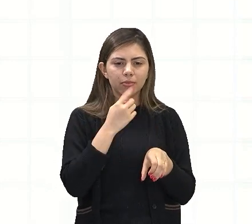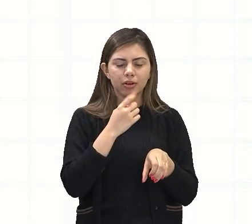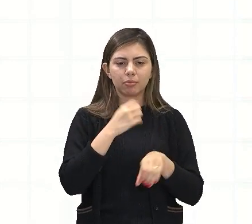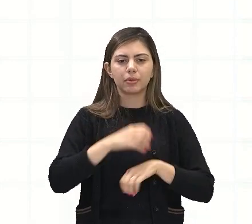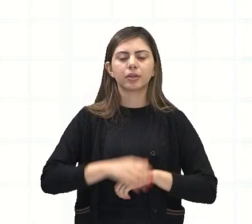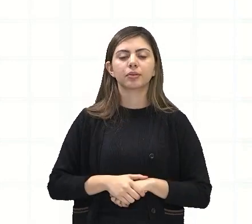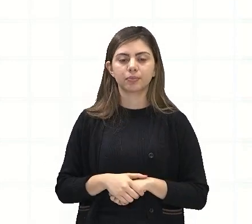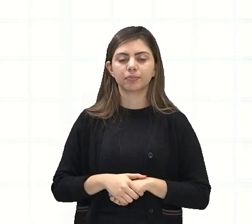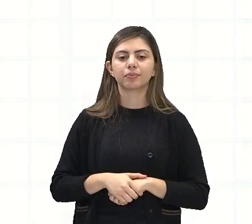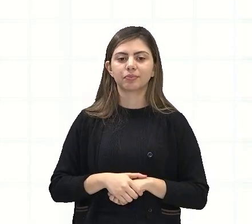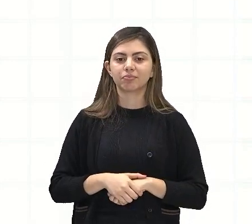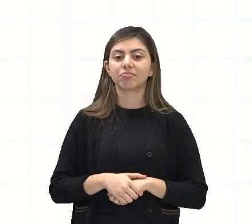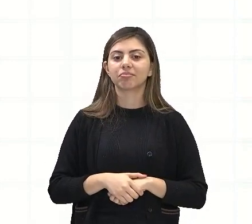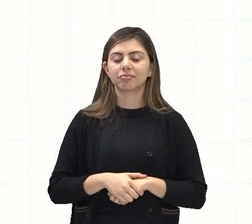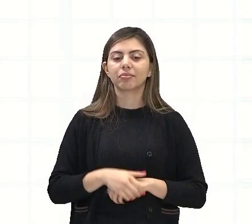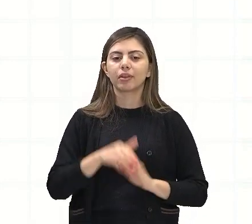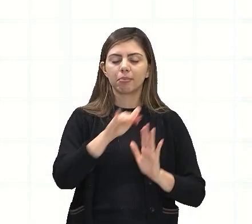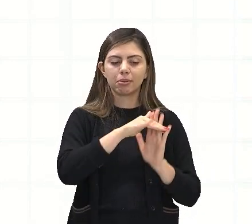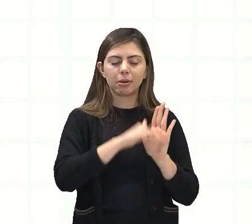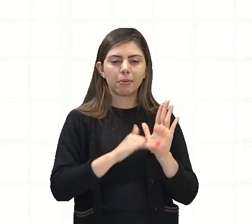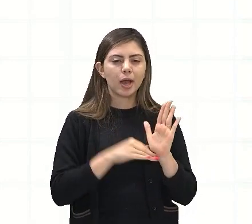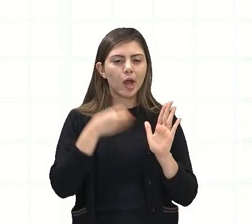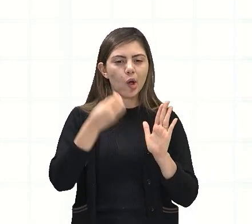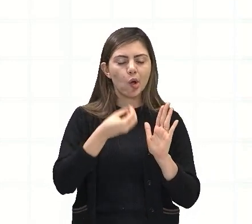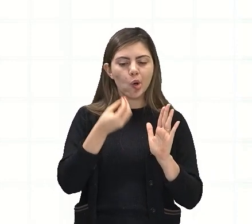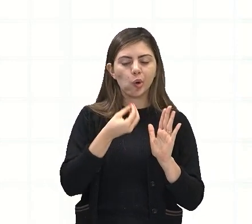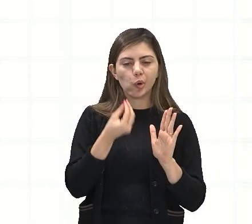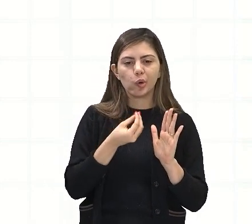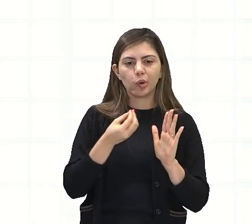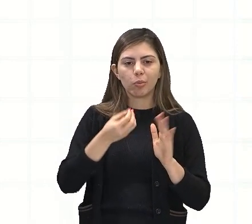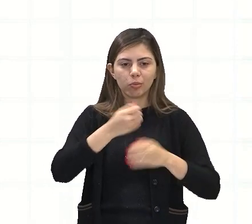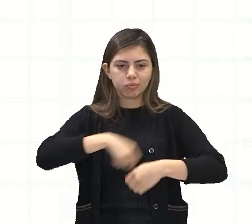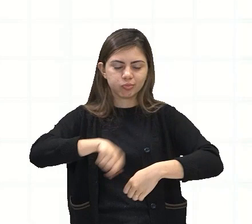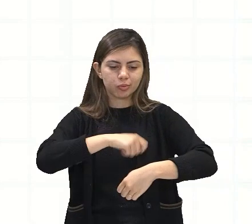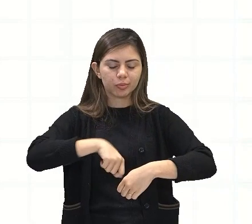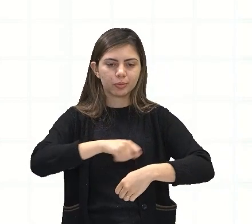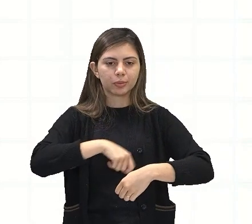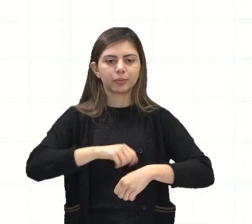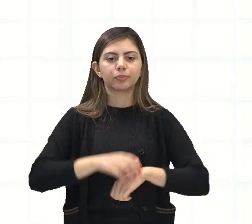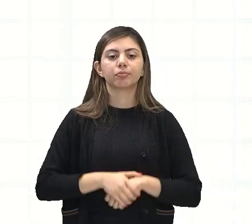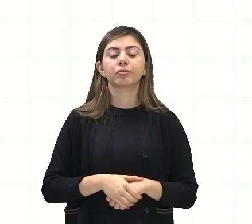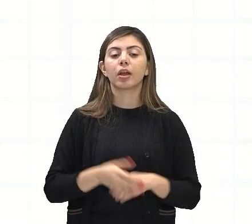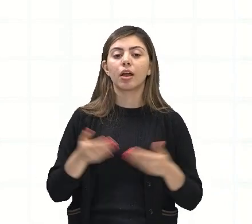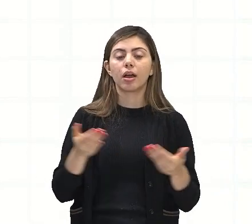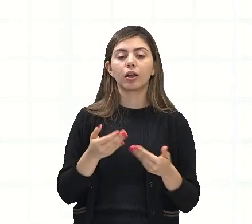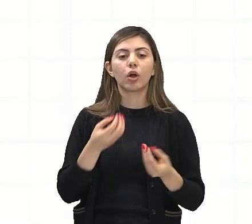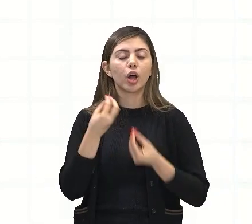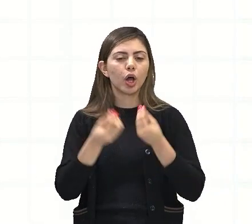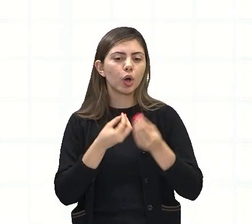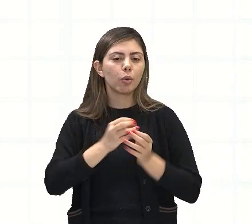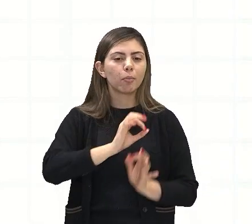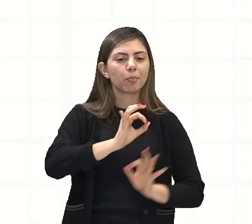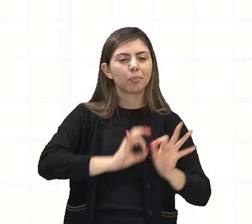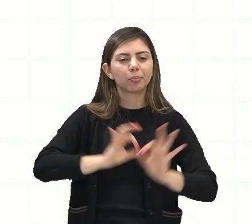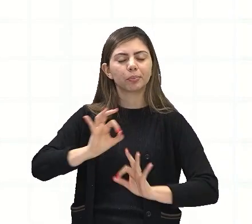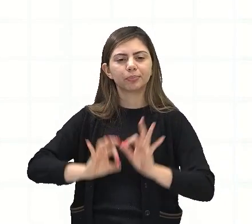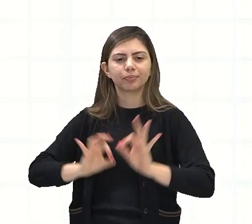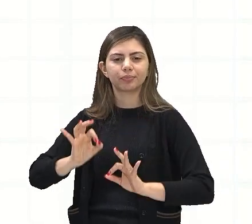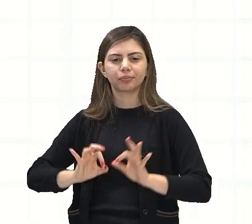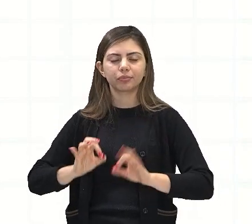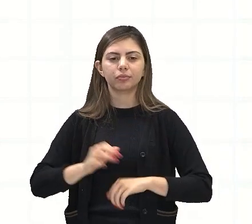parte, então, dessa receita, desse texto. A segunda parte, então, é o modo de preparo. Então,